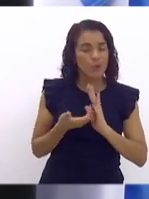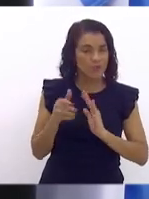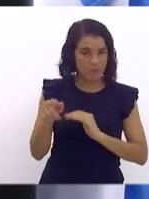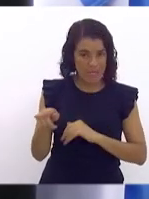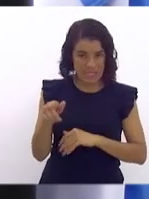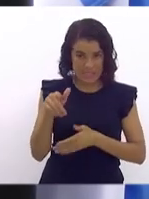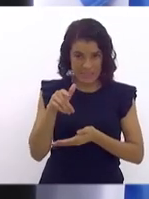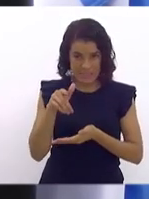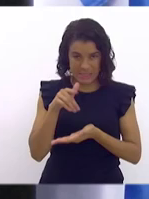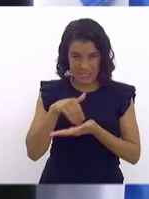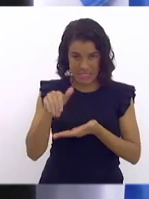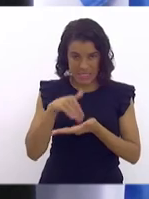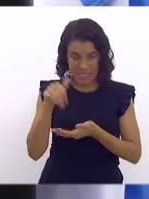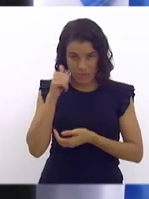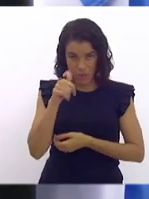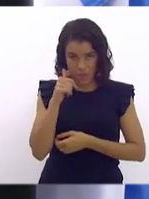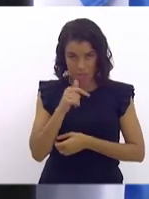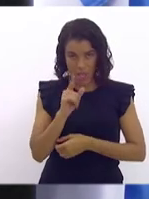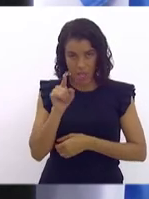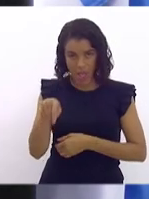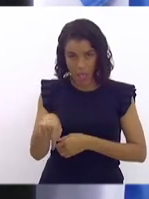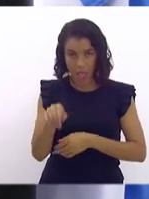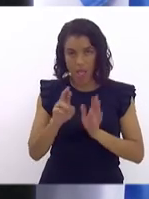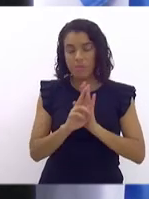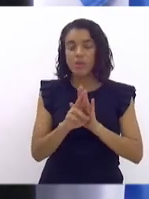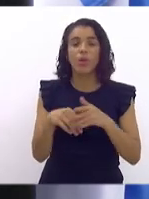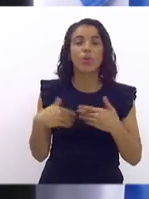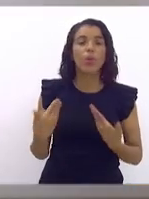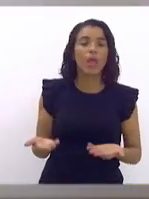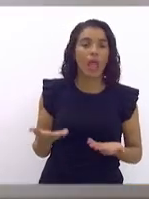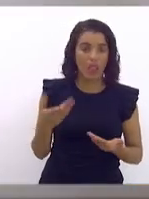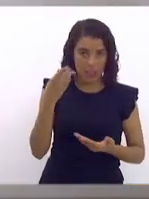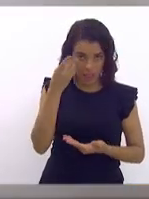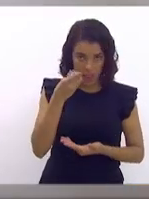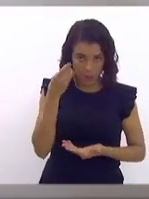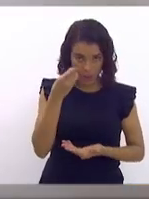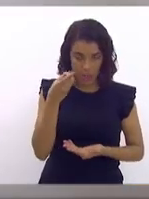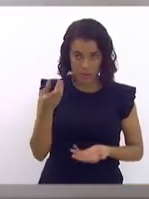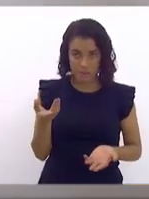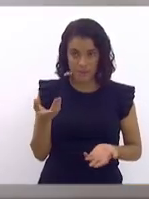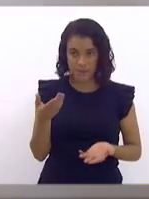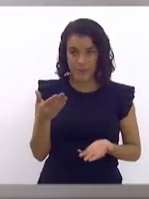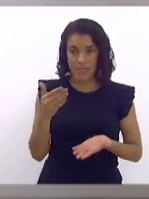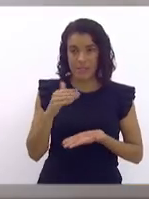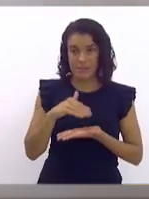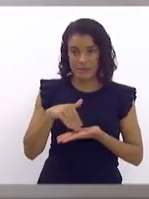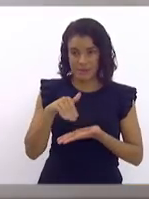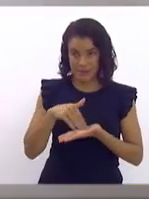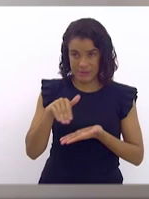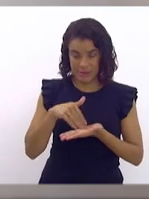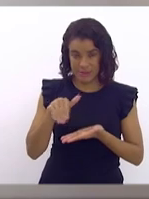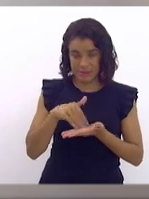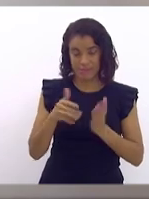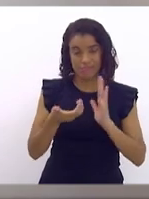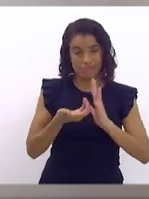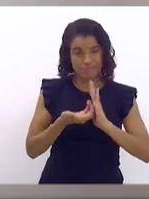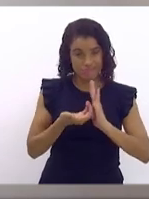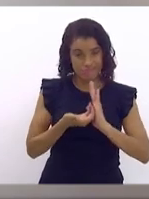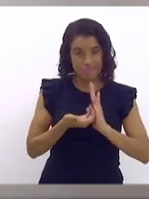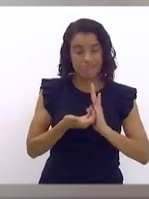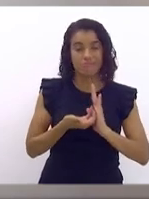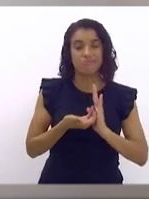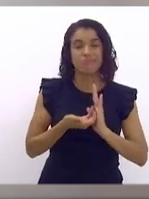da Mulher é ocupada por uma parlamentar? Então, a Secretaria da Mulher lá na Câmara,